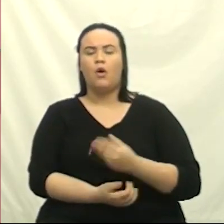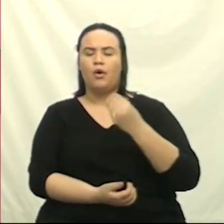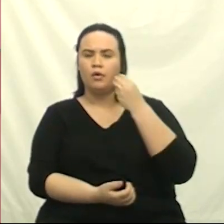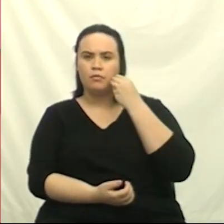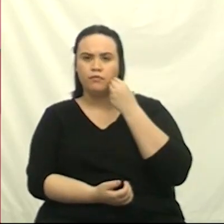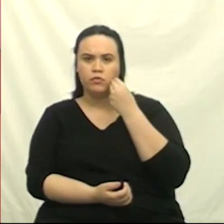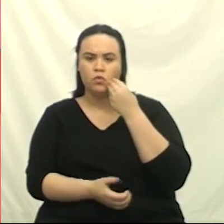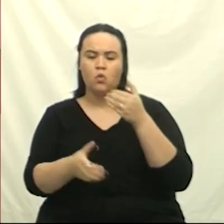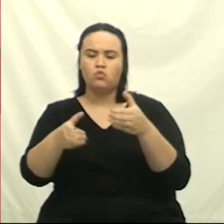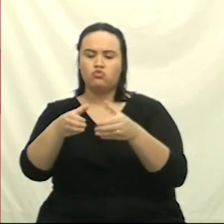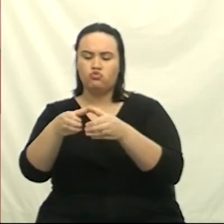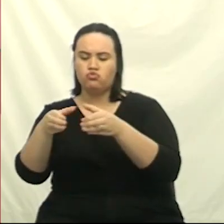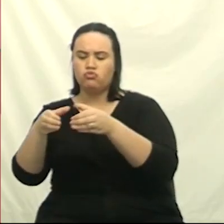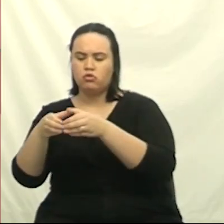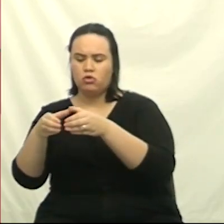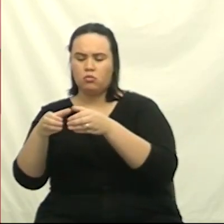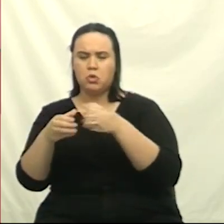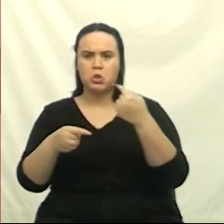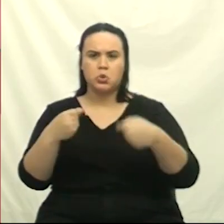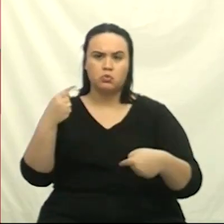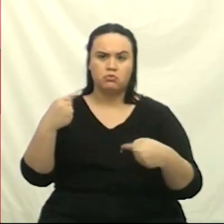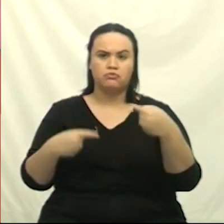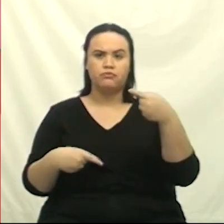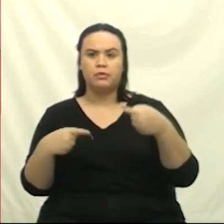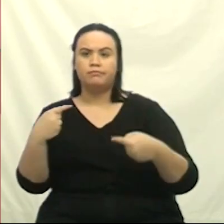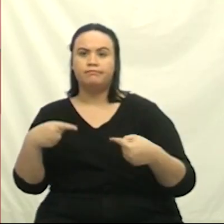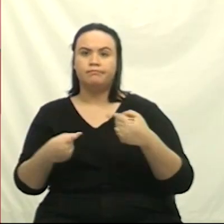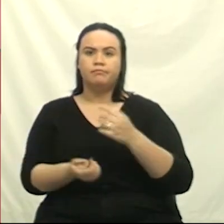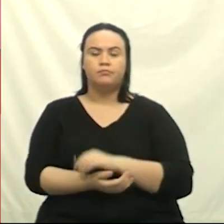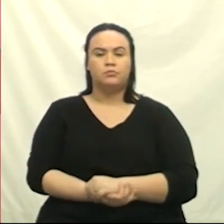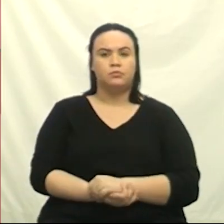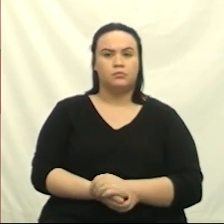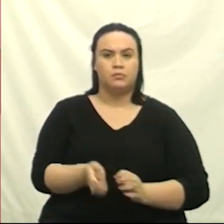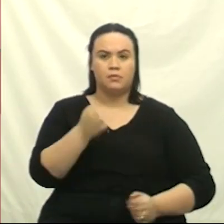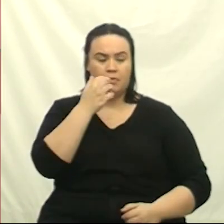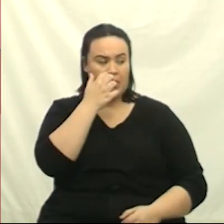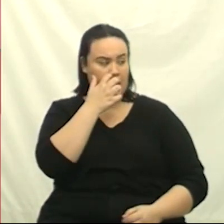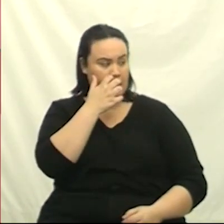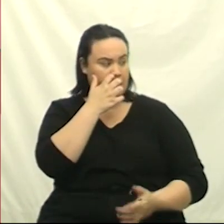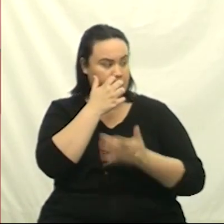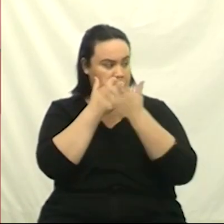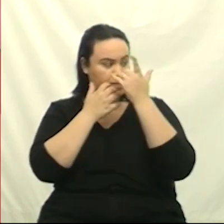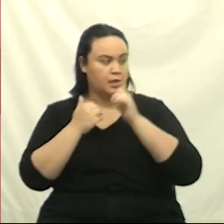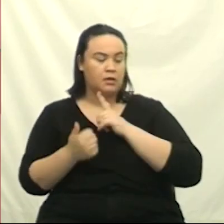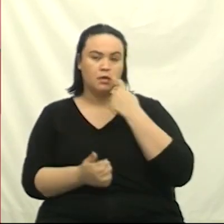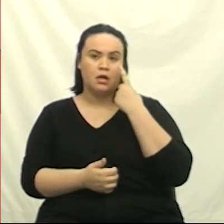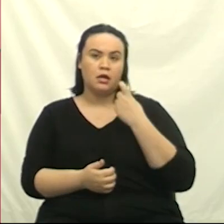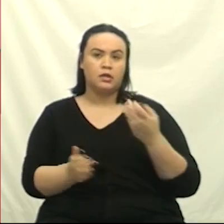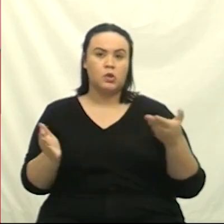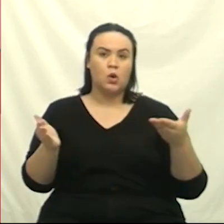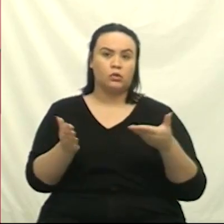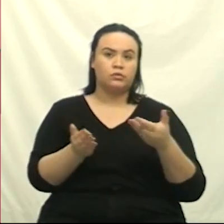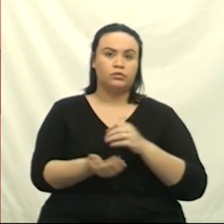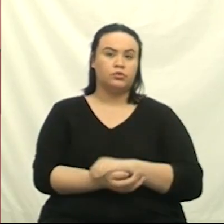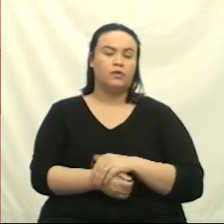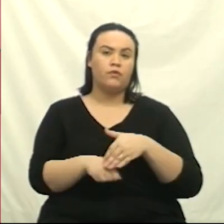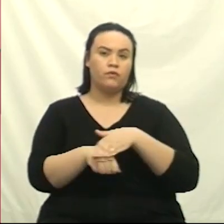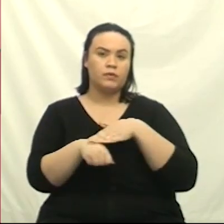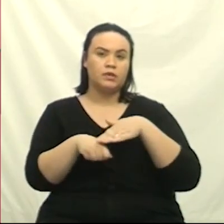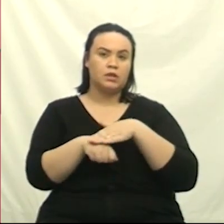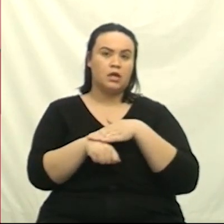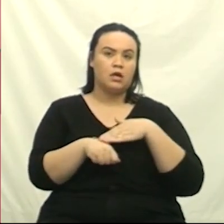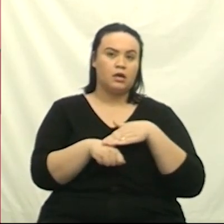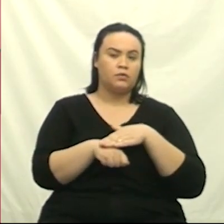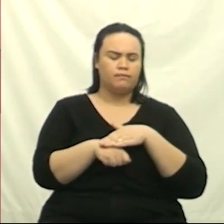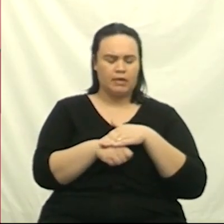passando pelas comissões com muita discussão e ouvindo também os interessados e hoje estava ouvindo estava